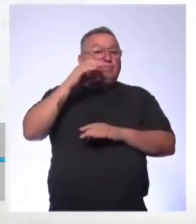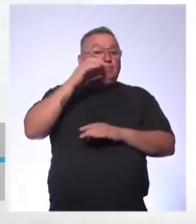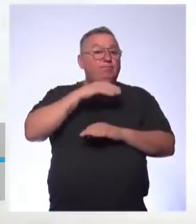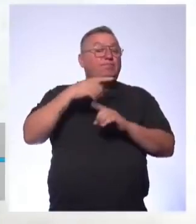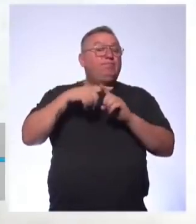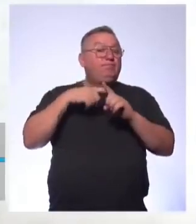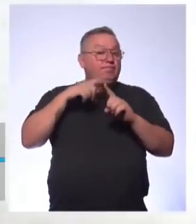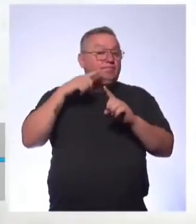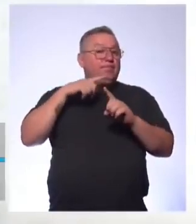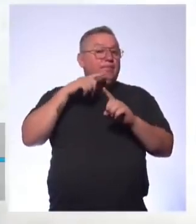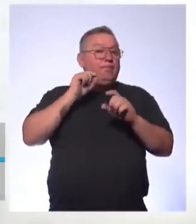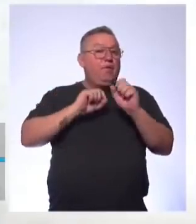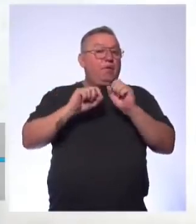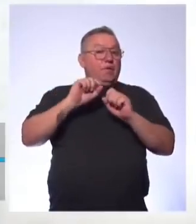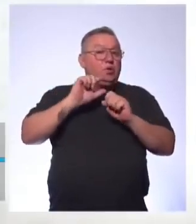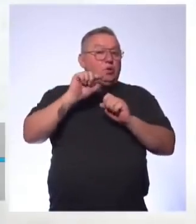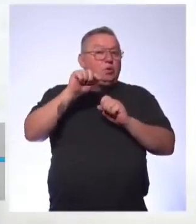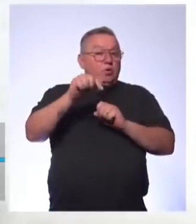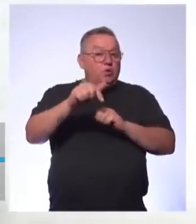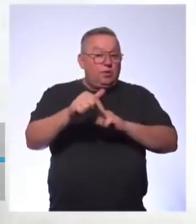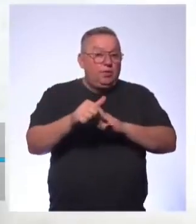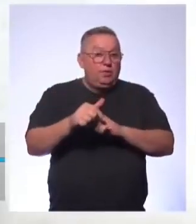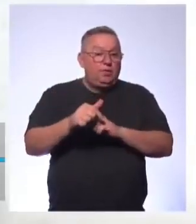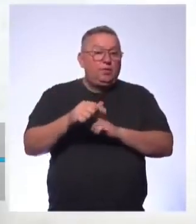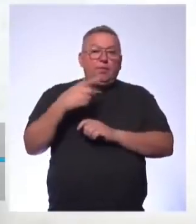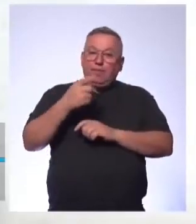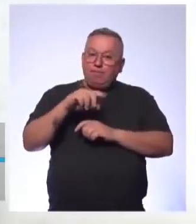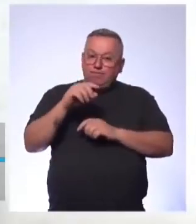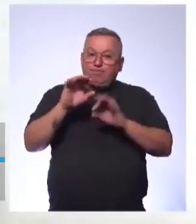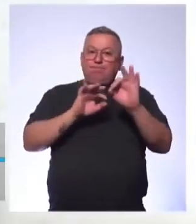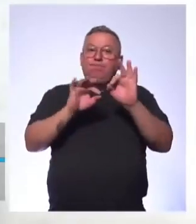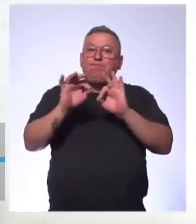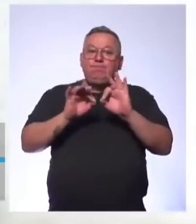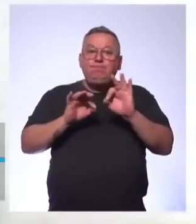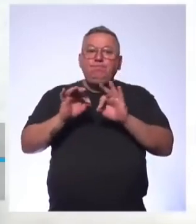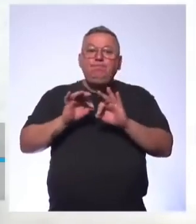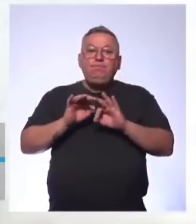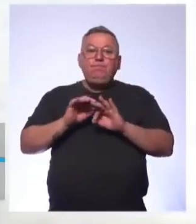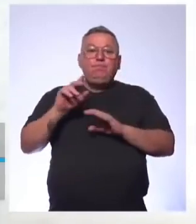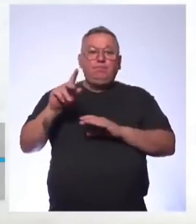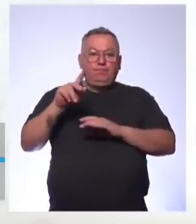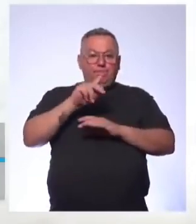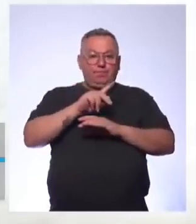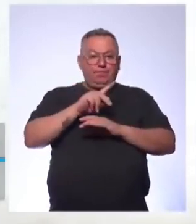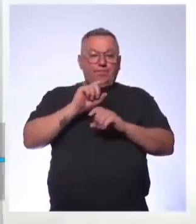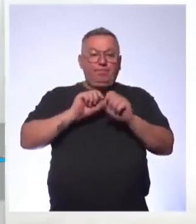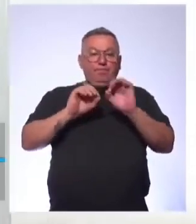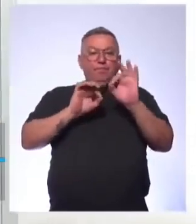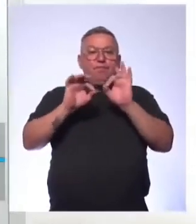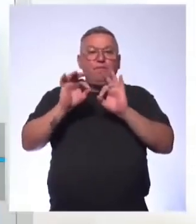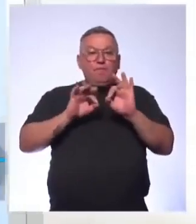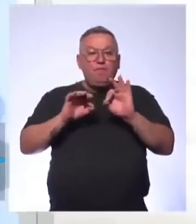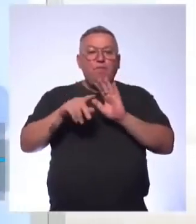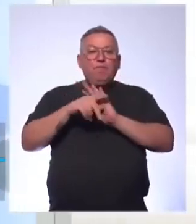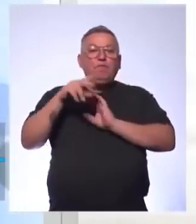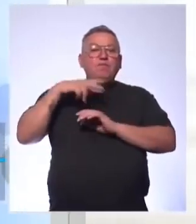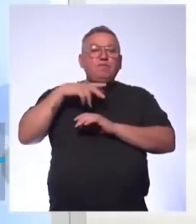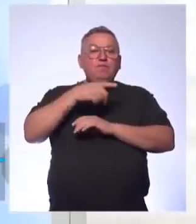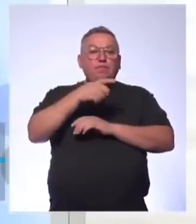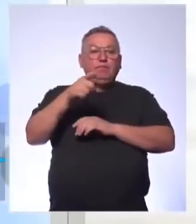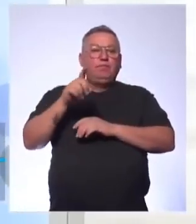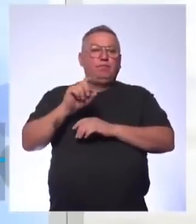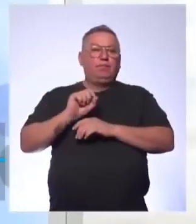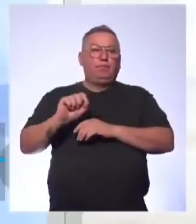vocês receberam a apostila um pouquinho mais tarde para poder ajudar os professores na organização pessoal de vocês,